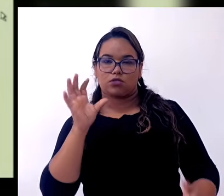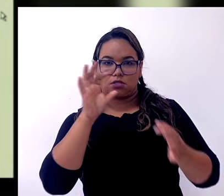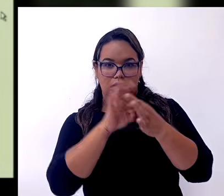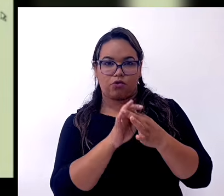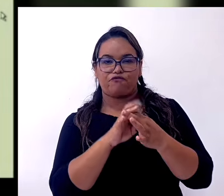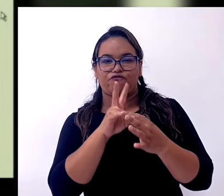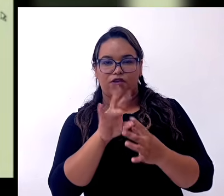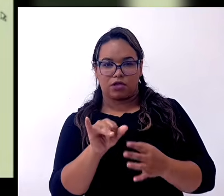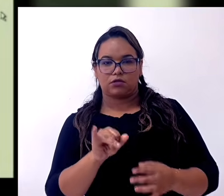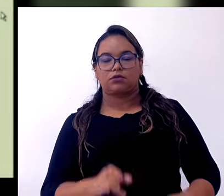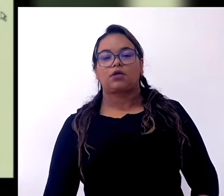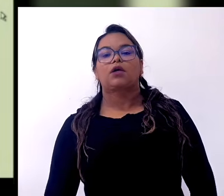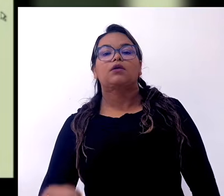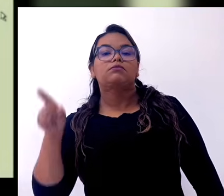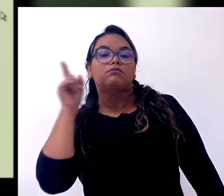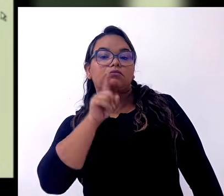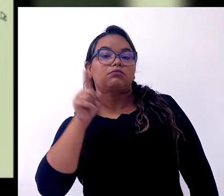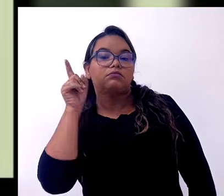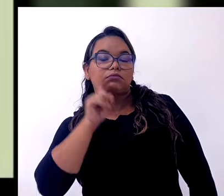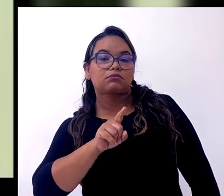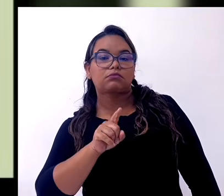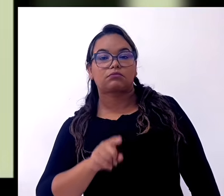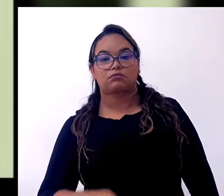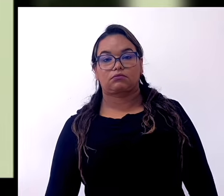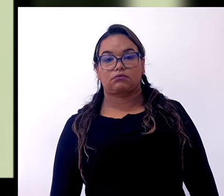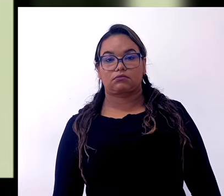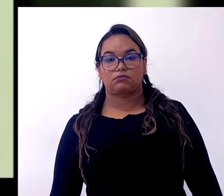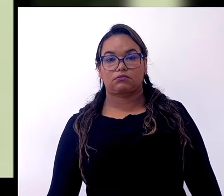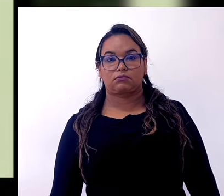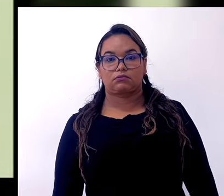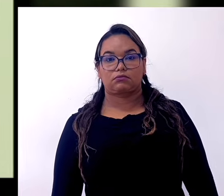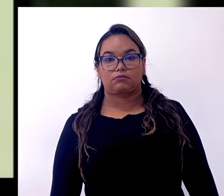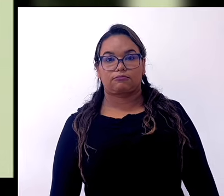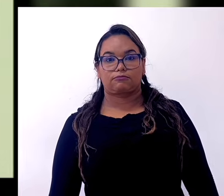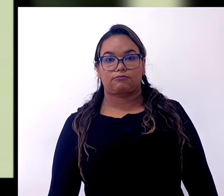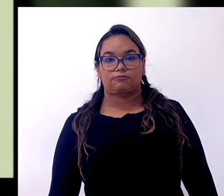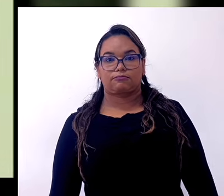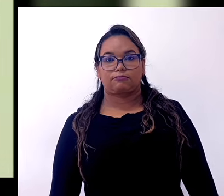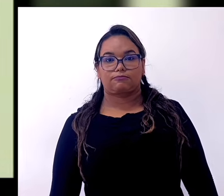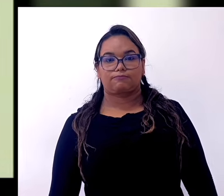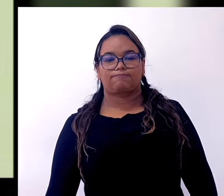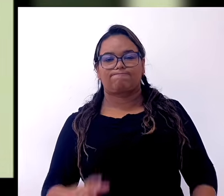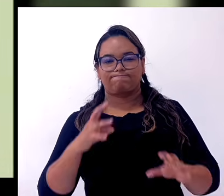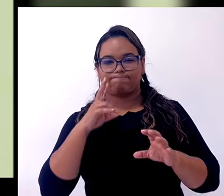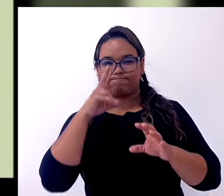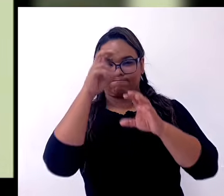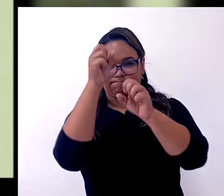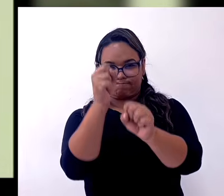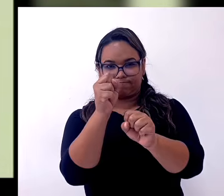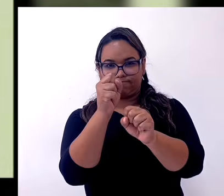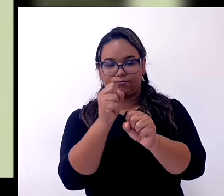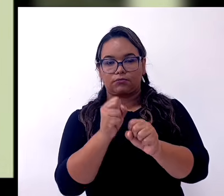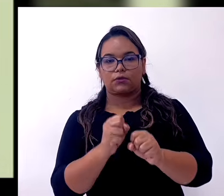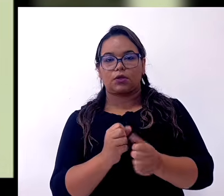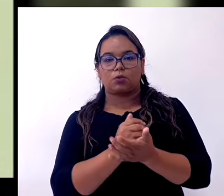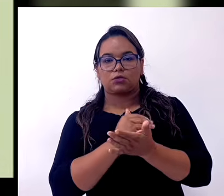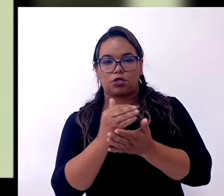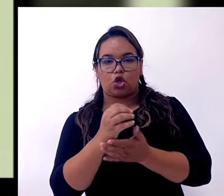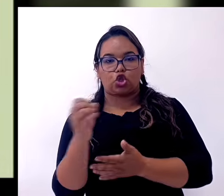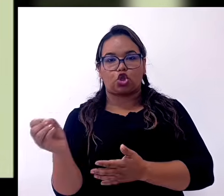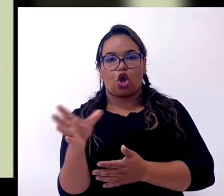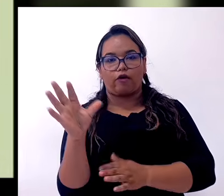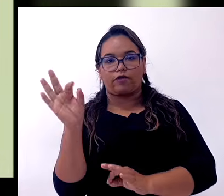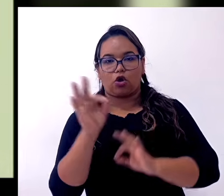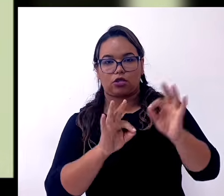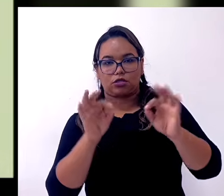Embora as autoridades oficiais informem que uma segunda bomba foi encontrada dentro do edifício federal na cidade de Oklahoma, foi uma explosão